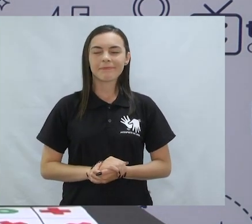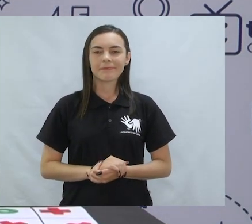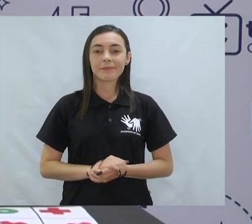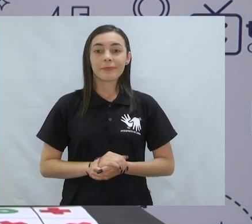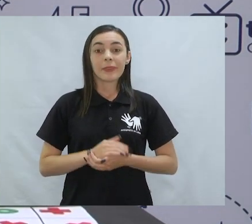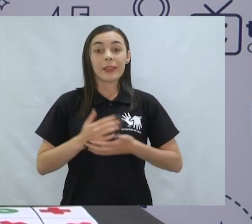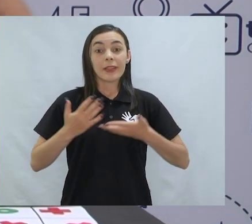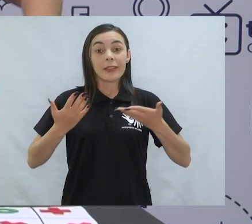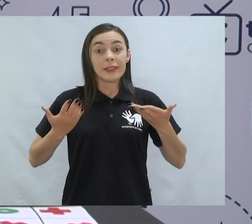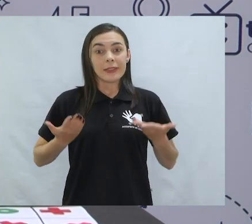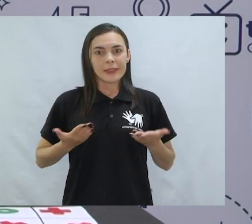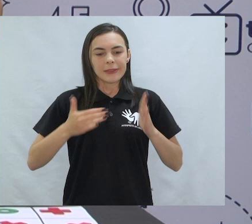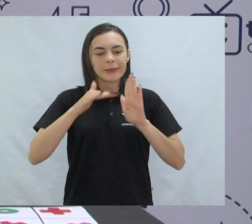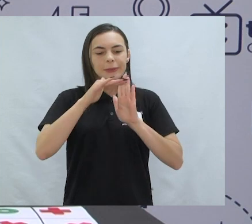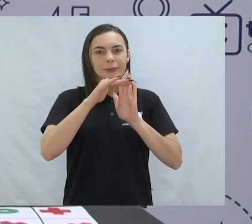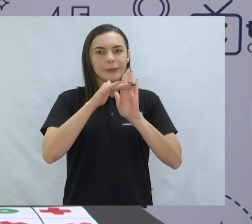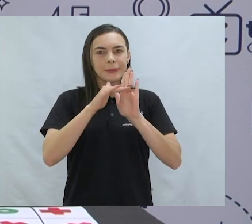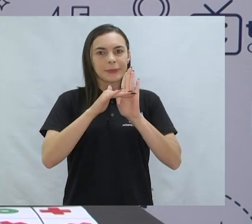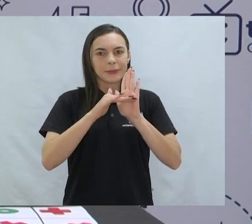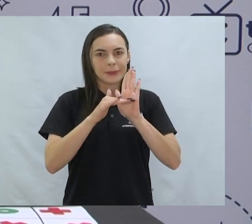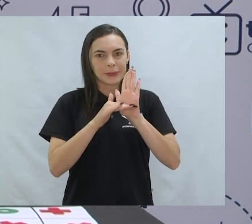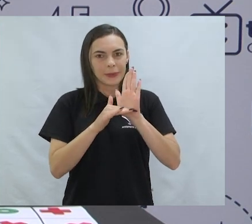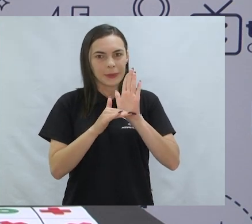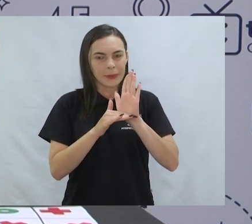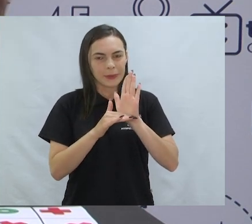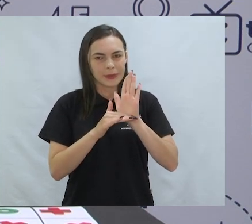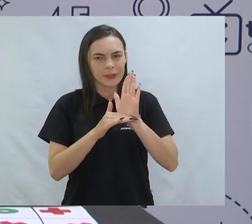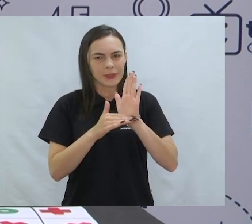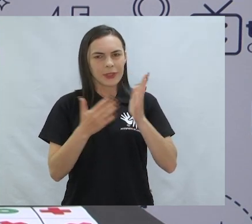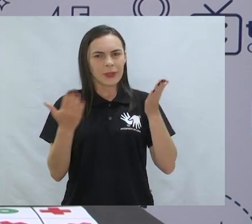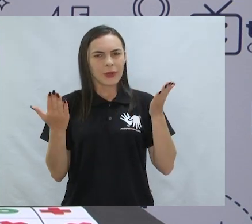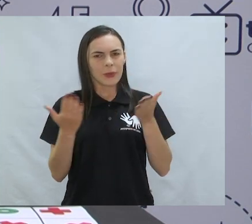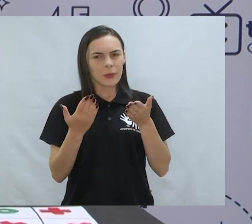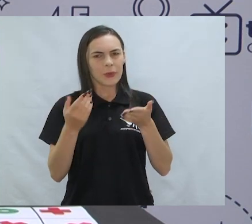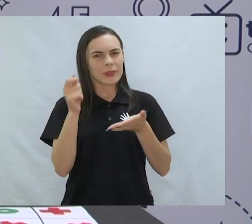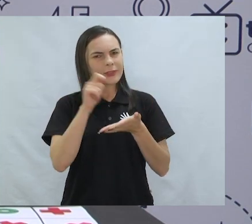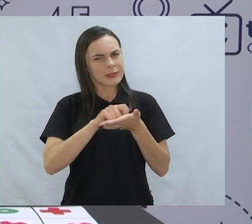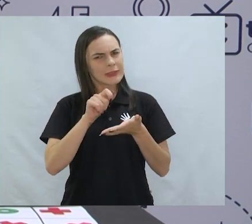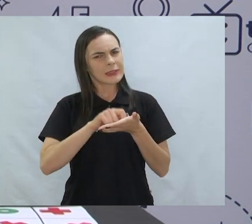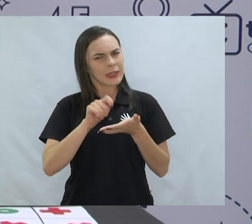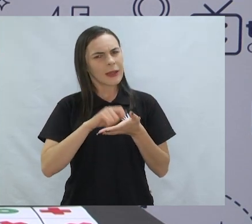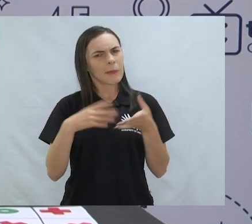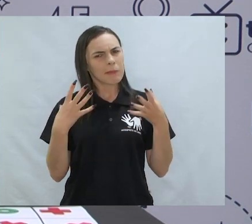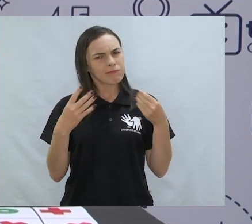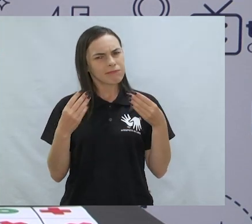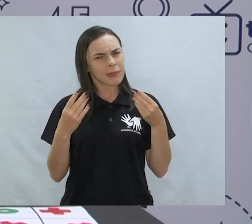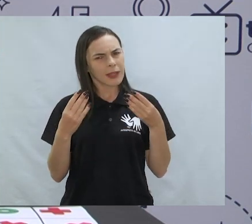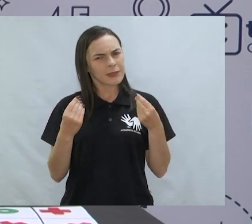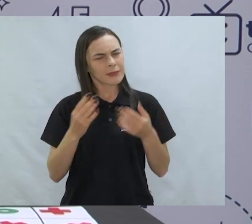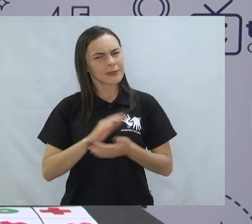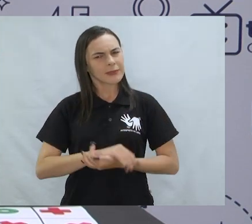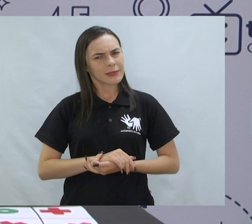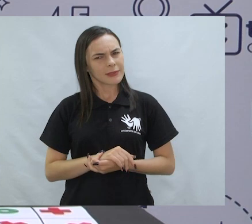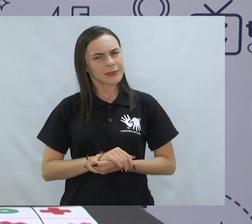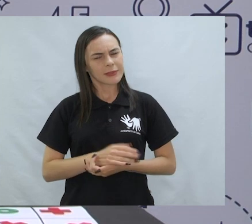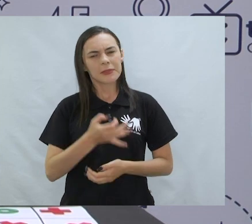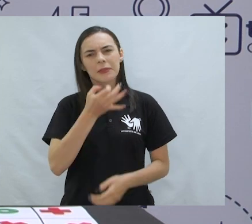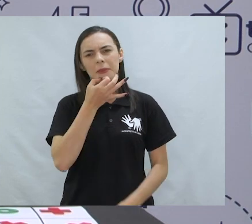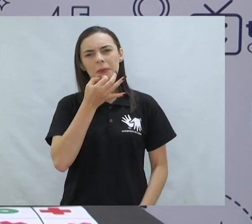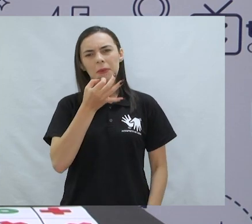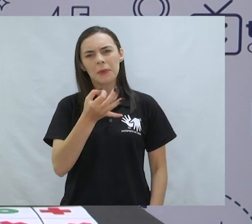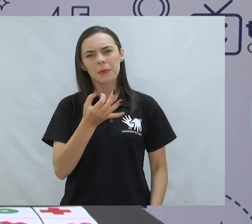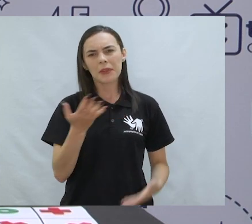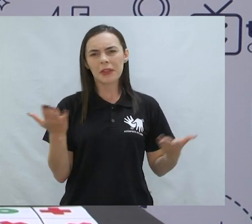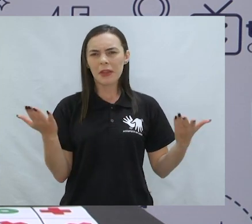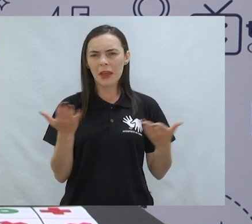Então, pessoal, já que fizemos a rotina, percebam que hoje nós escrevemos bastante, né? Então, o que, que vocês acham